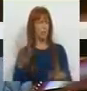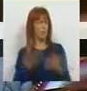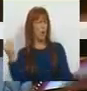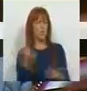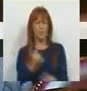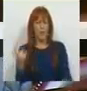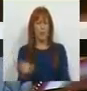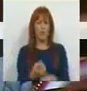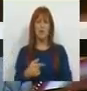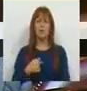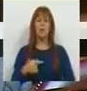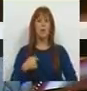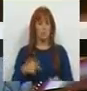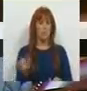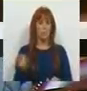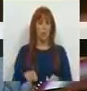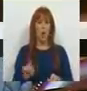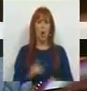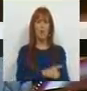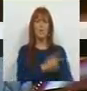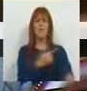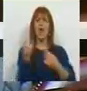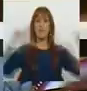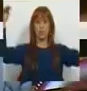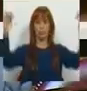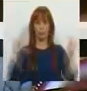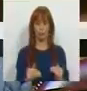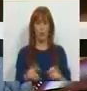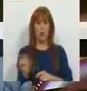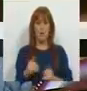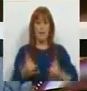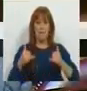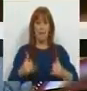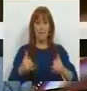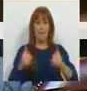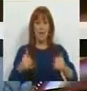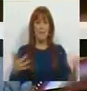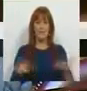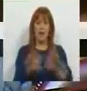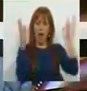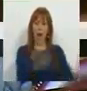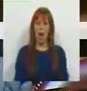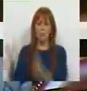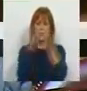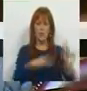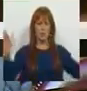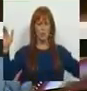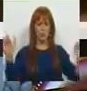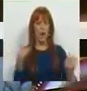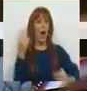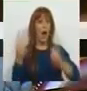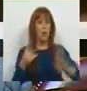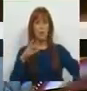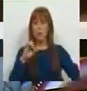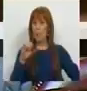e merecido, não se fizeram esperar. As vendas caíram a pique nos meses subsequentes, a produção reduziu-se, em alguns